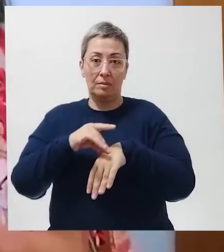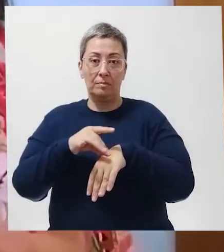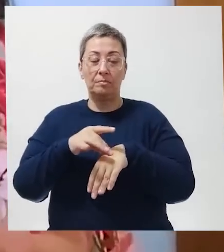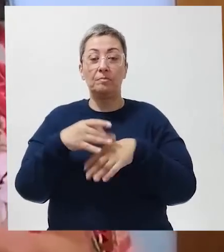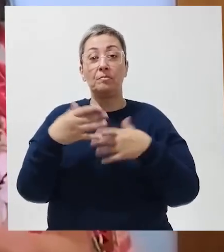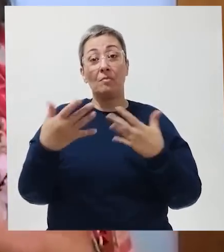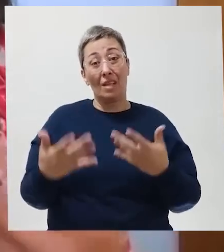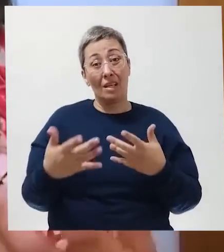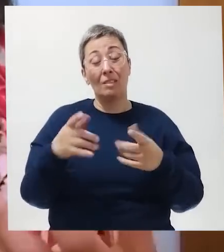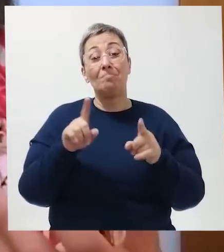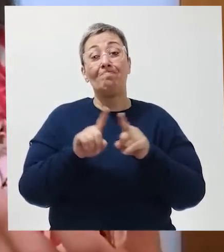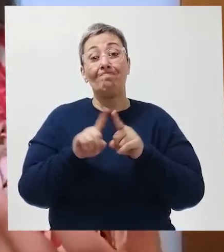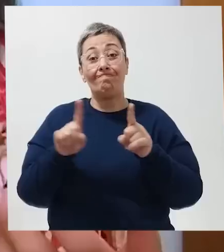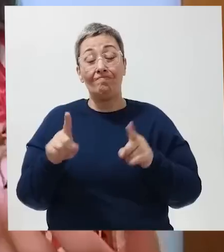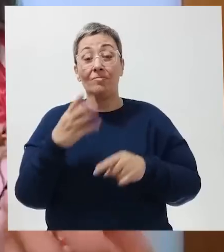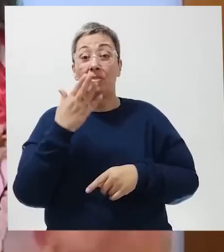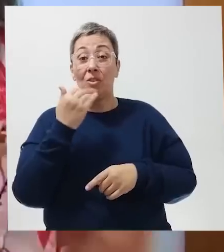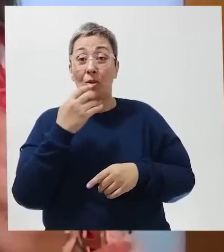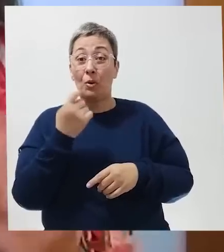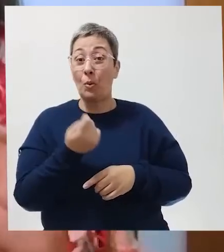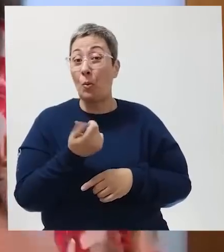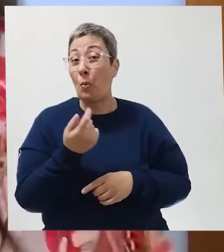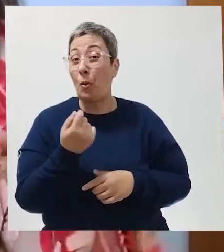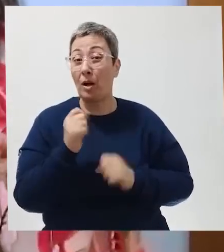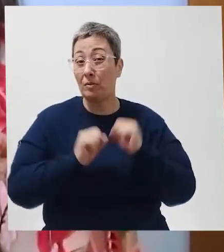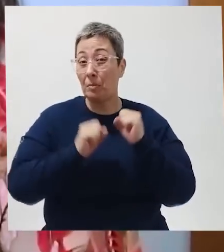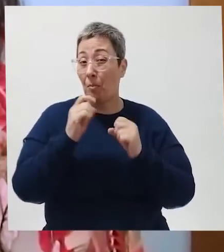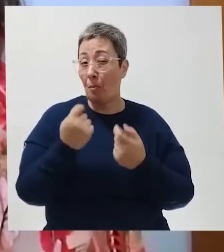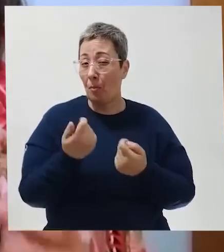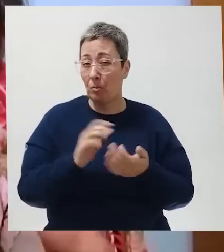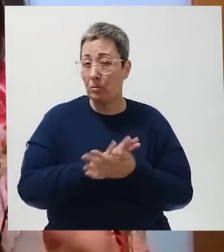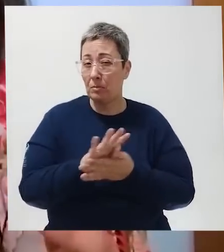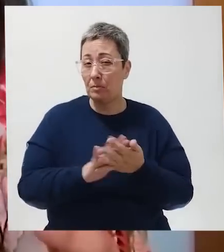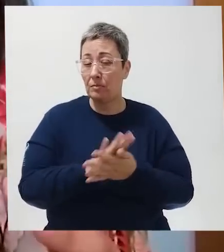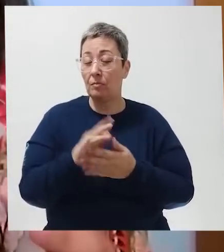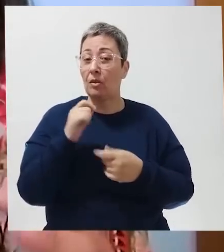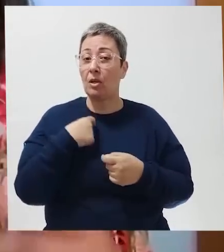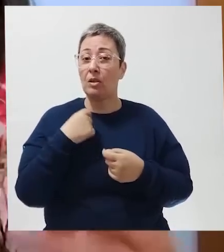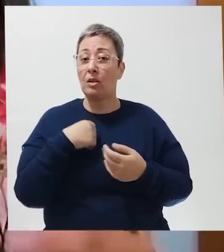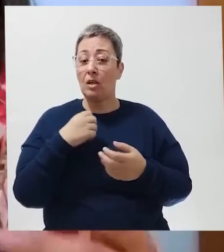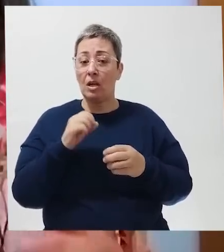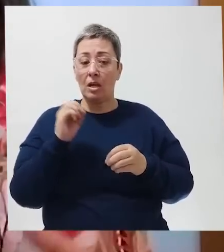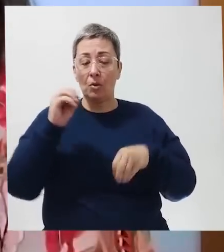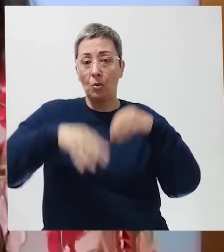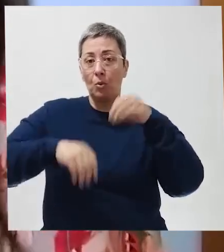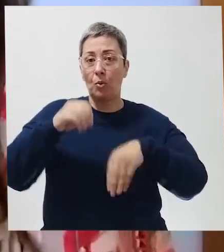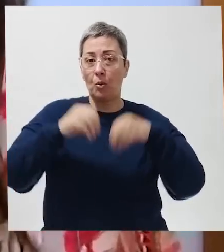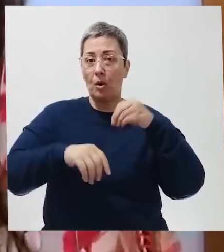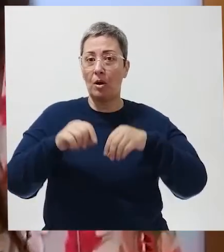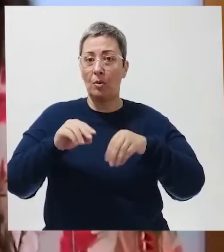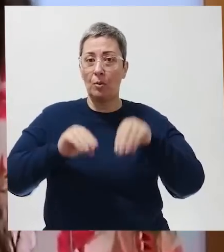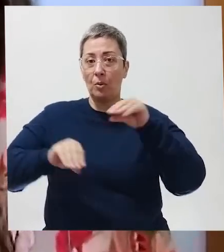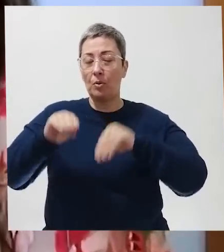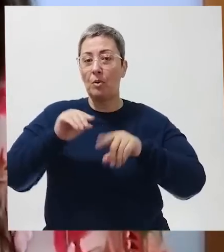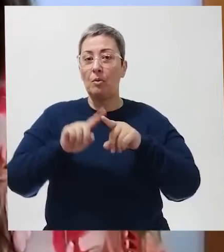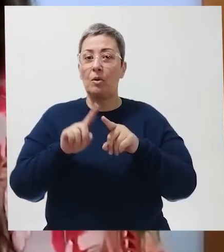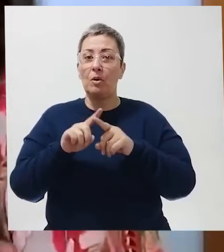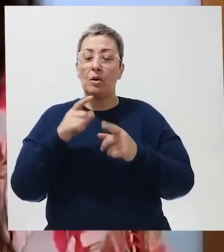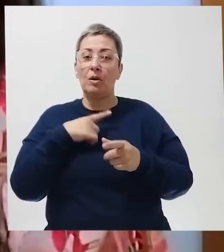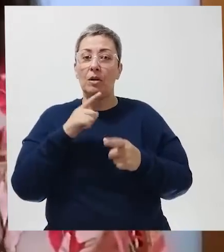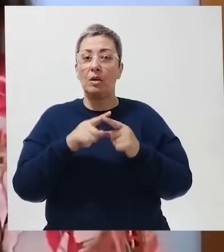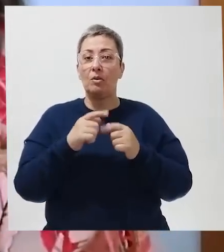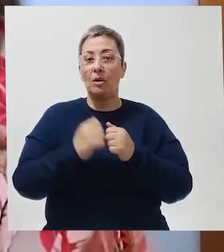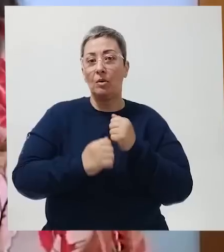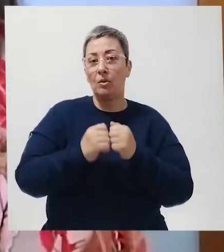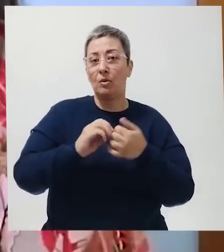carnes. Já os alimentos minimamente processados são aqueles que não têm adição de substâncias ruins, como é o